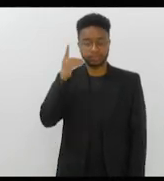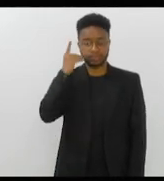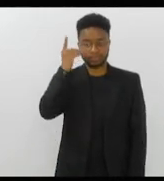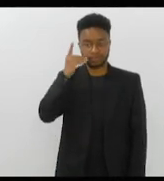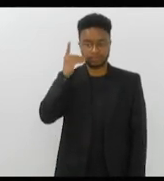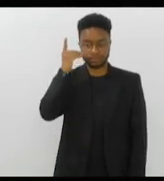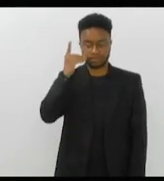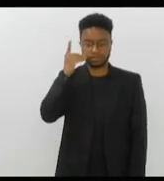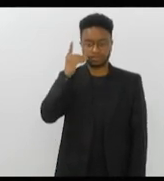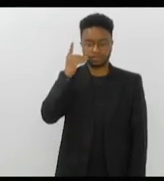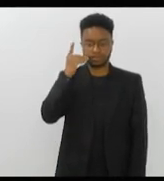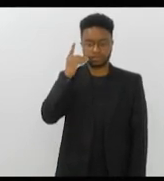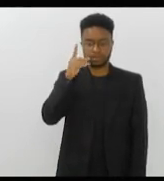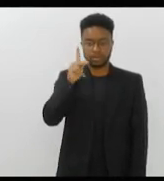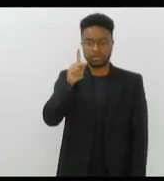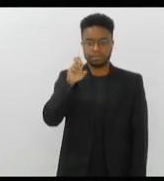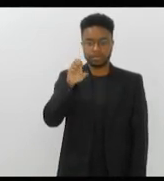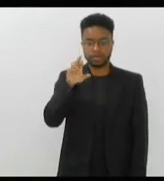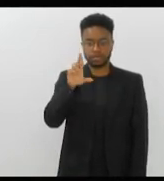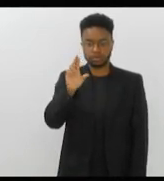deputado Pedro Brazão,